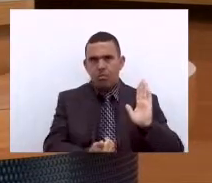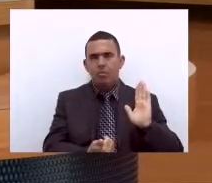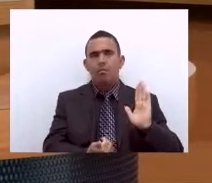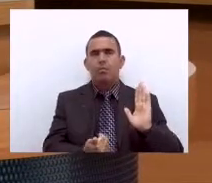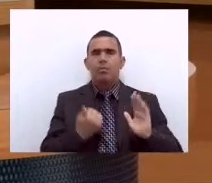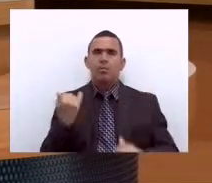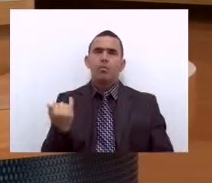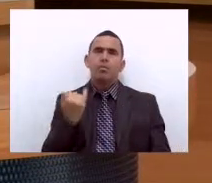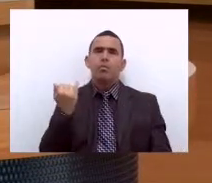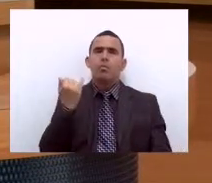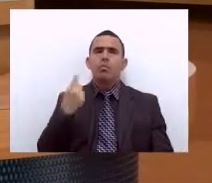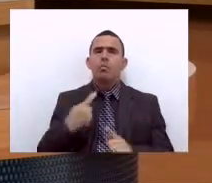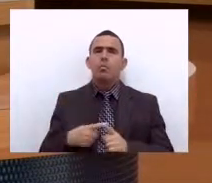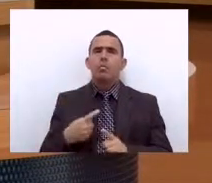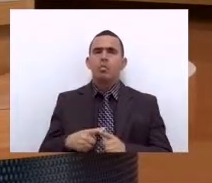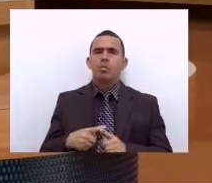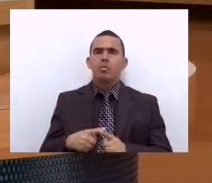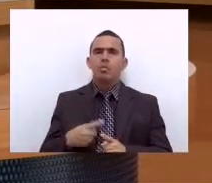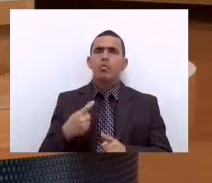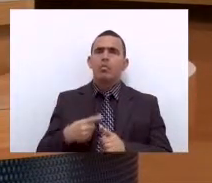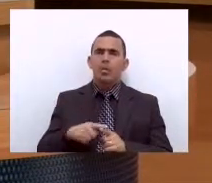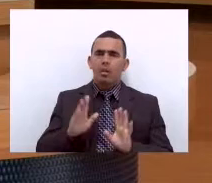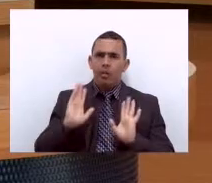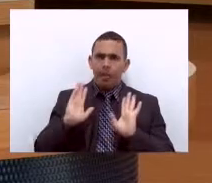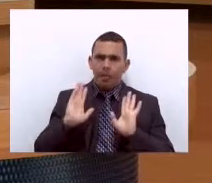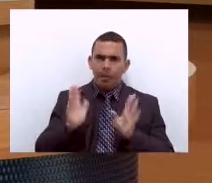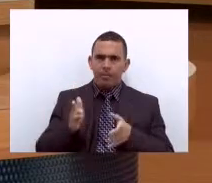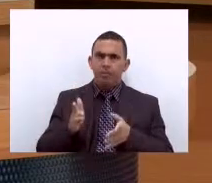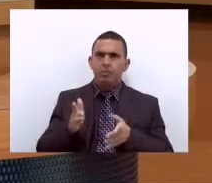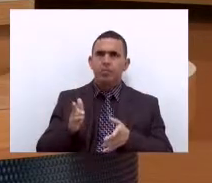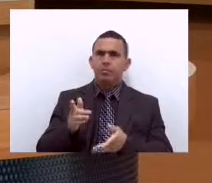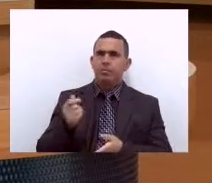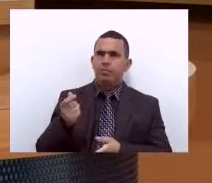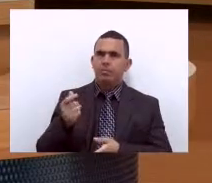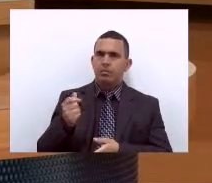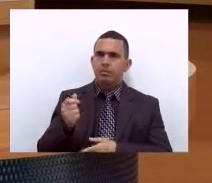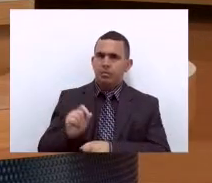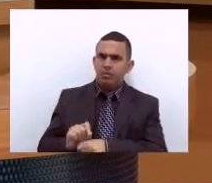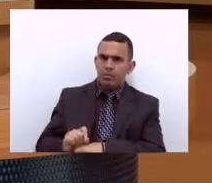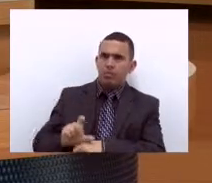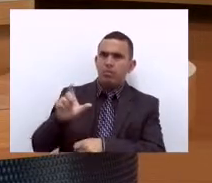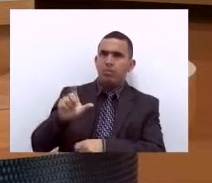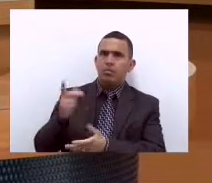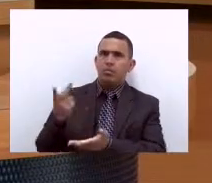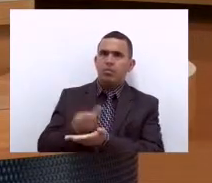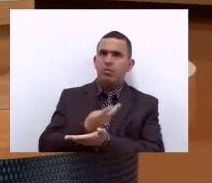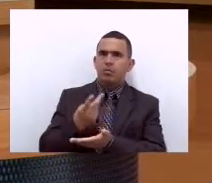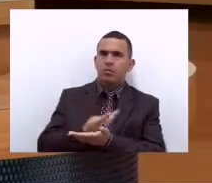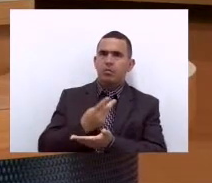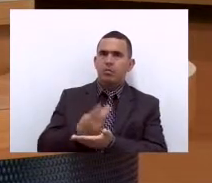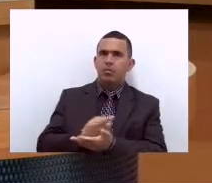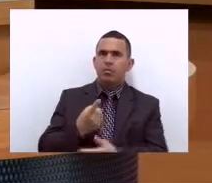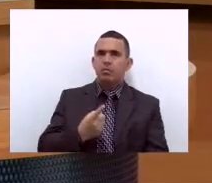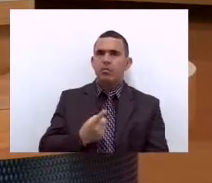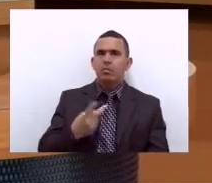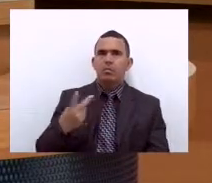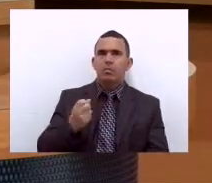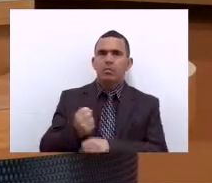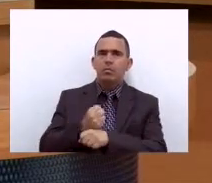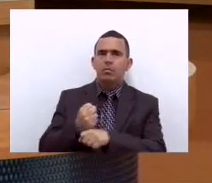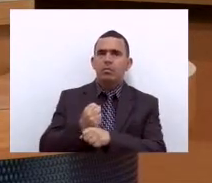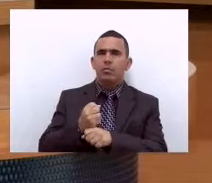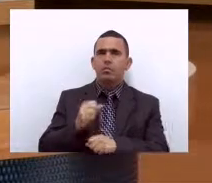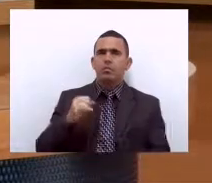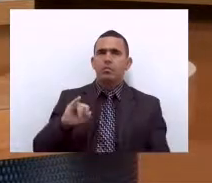significativo. Por quê? Porque foi cobrado de forma inconstitucional durante esses 11 anos, o IPTU foi cobrado